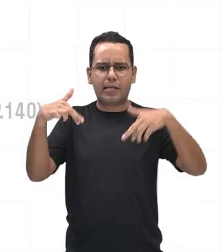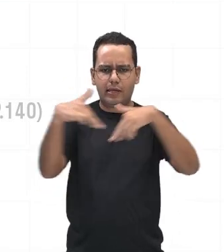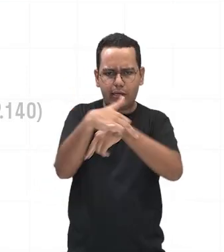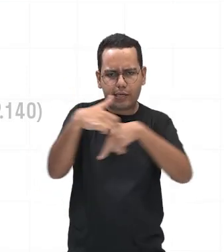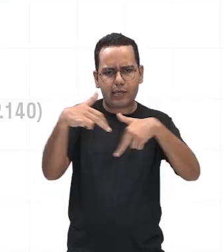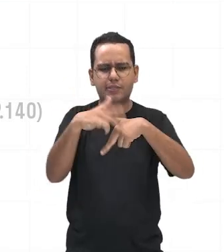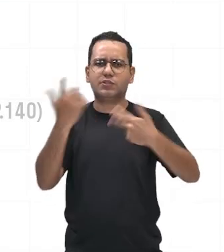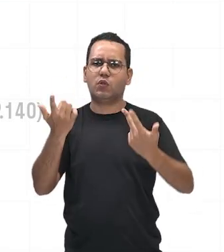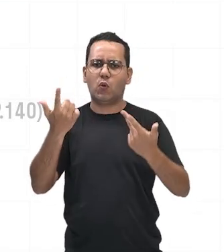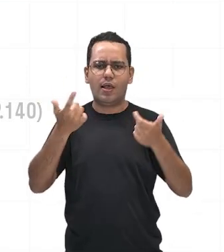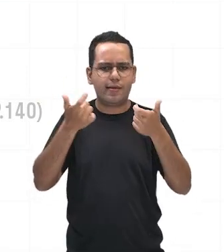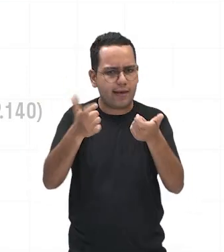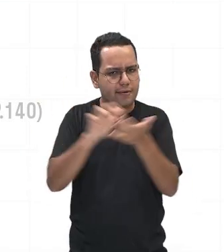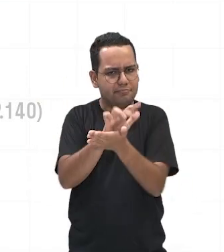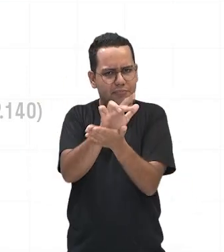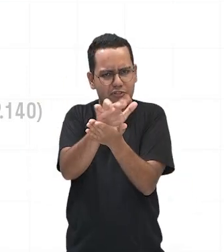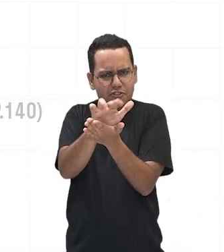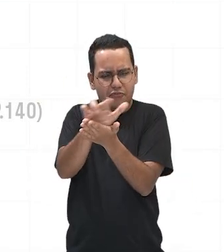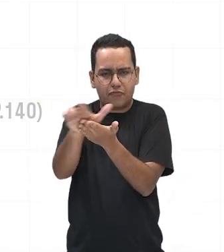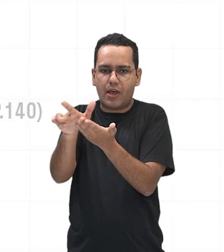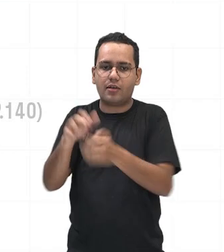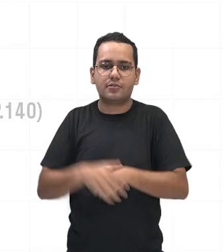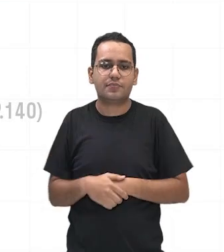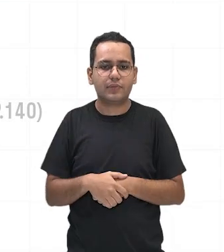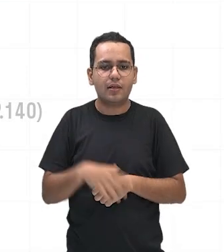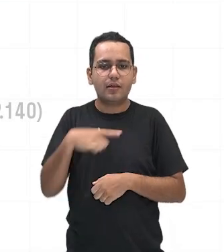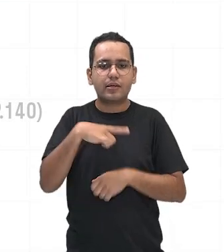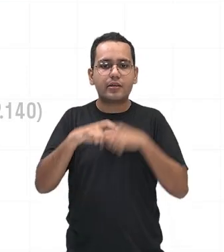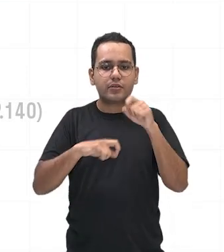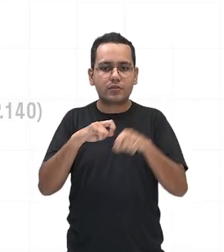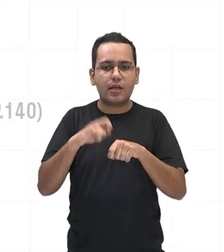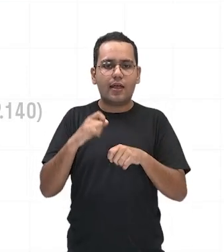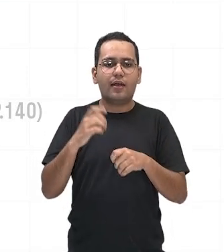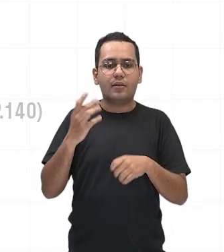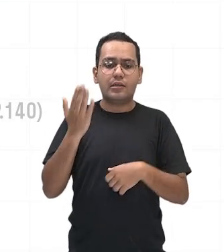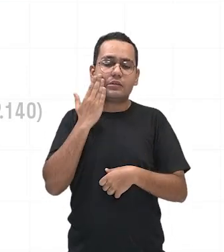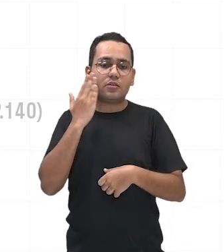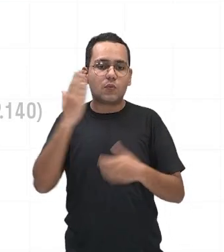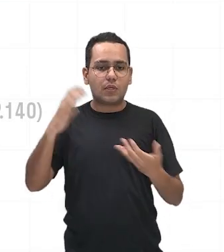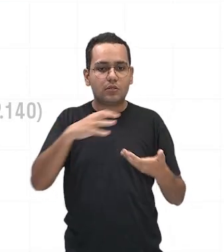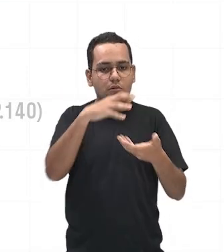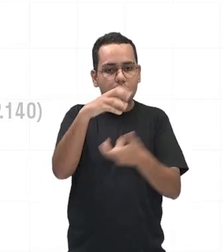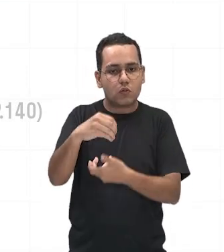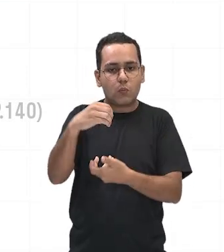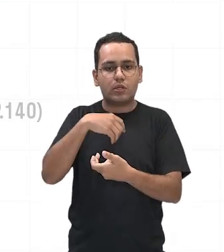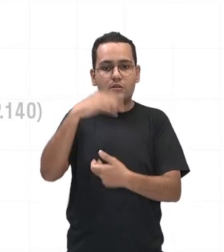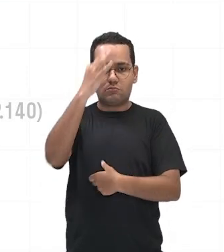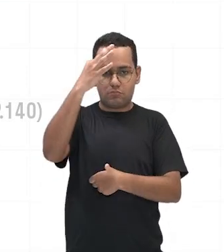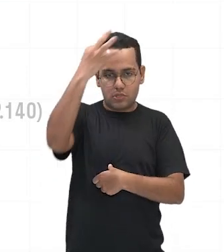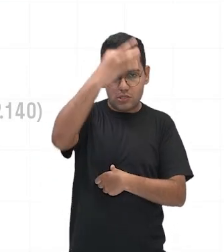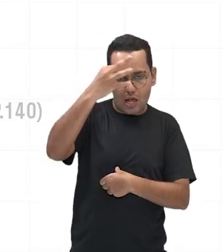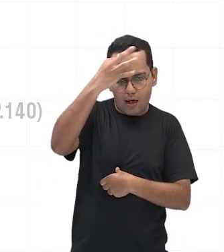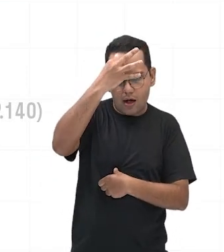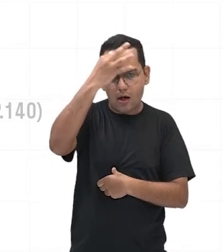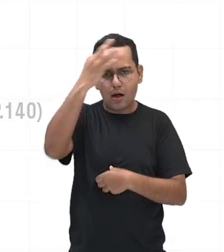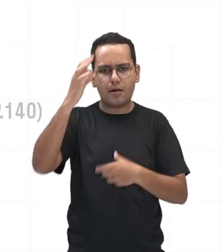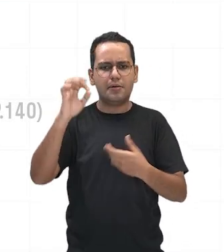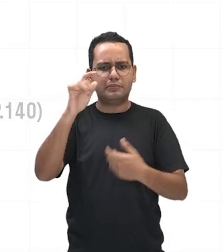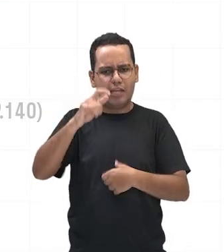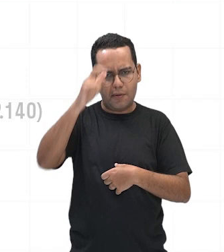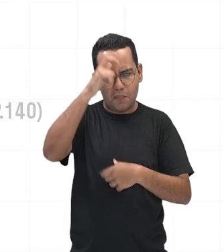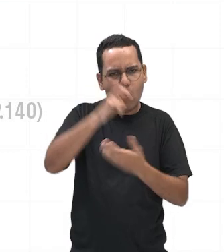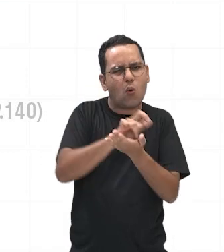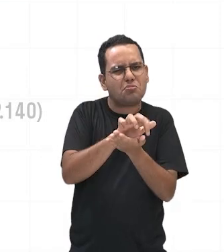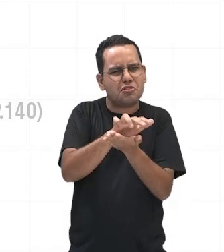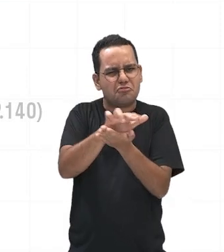que via o sagrado, divino ou demoníaco por toda parte. Eram onipresentes anjos e